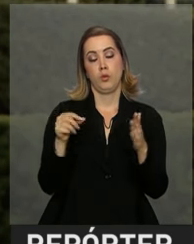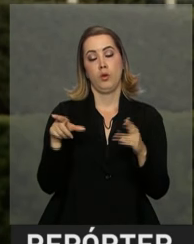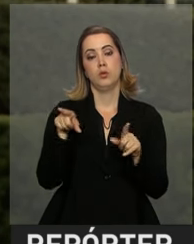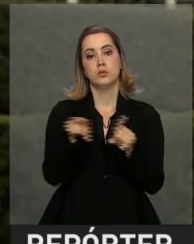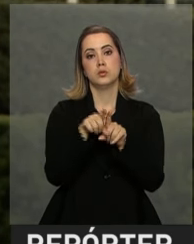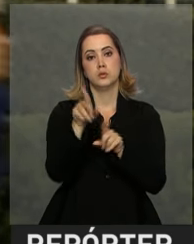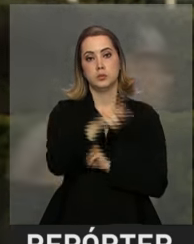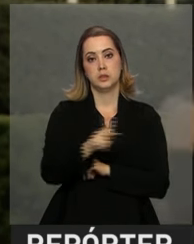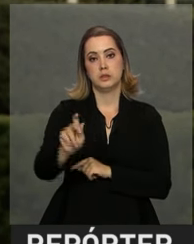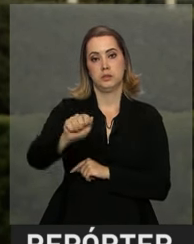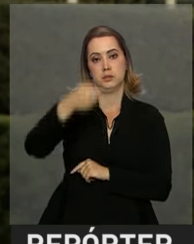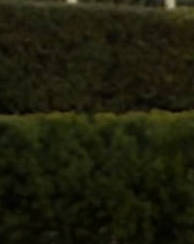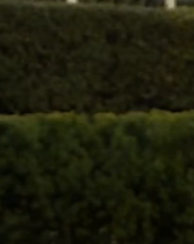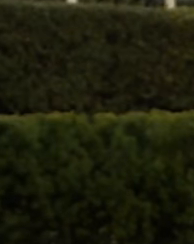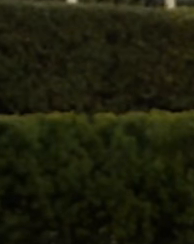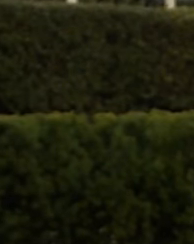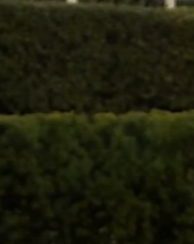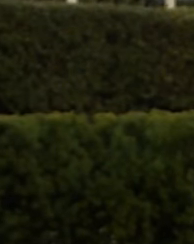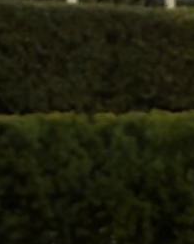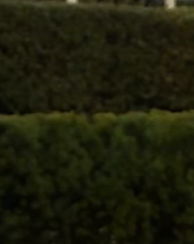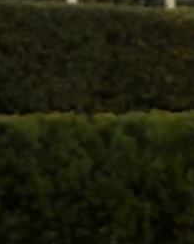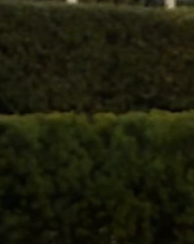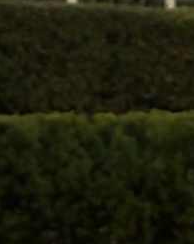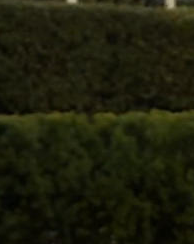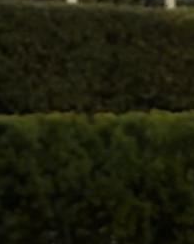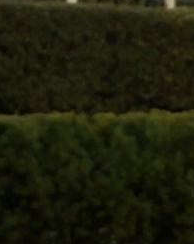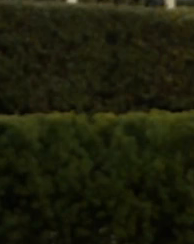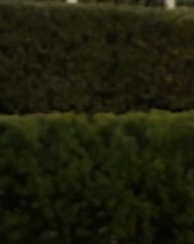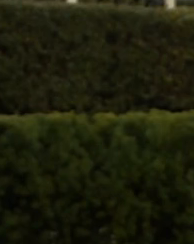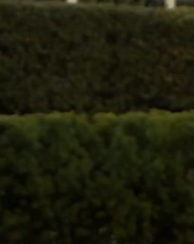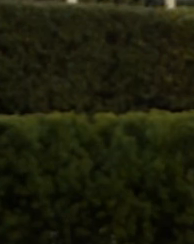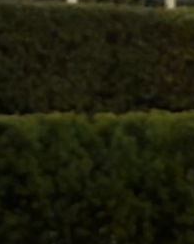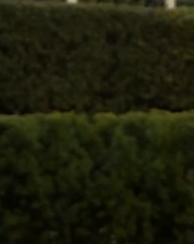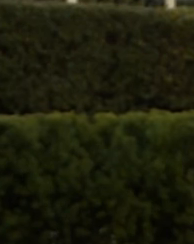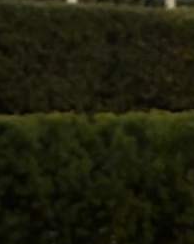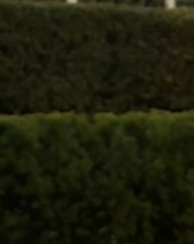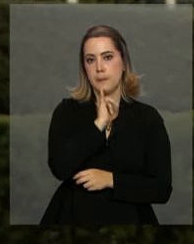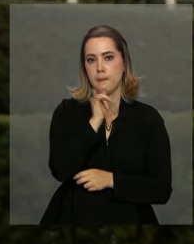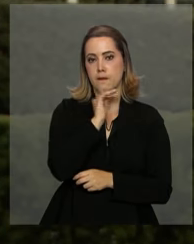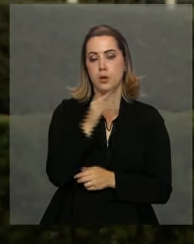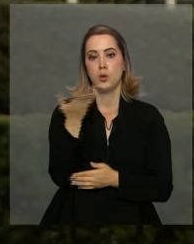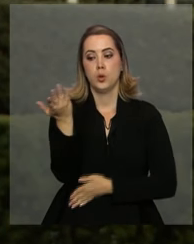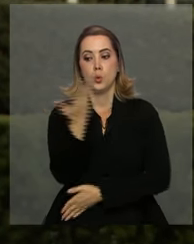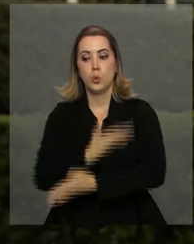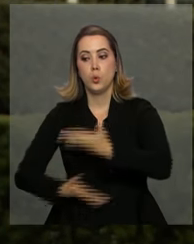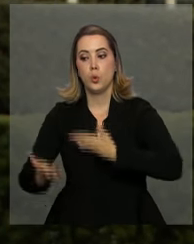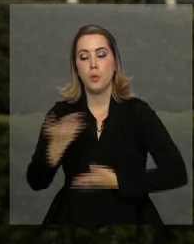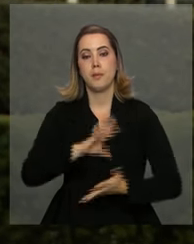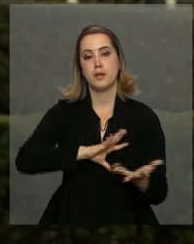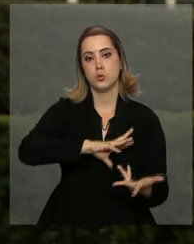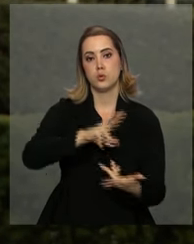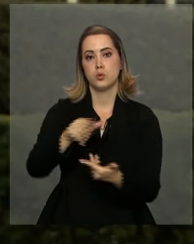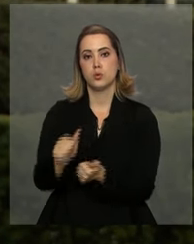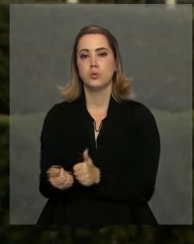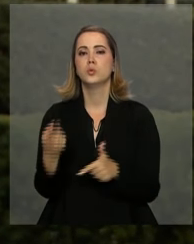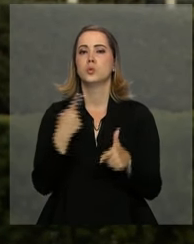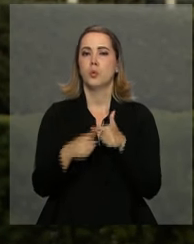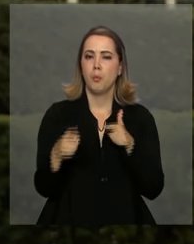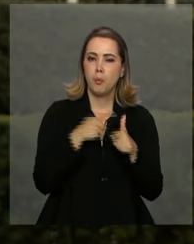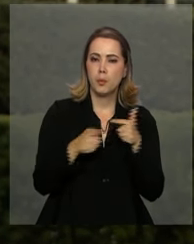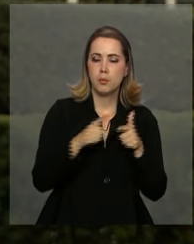abordar alguns tópicos no discurso de abertura da assembleia, como, por exemplo, o comércio mundial, a crise de